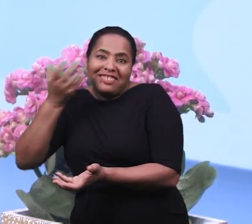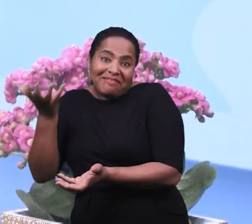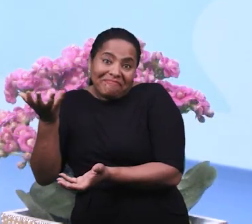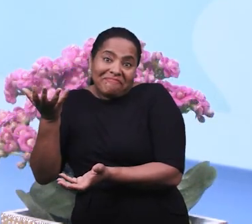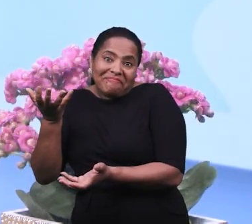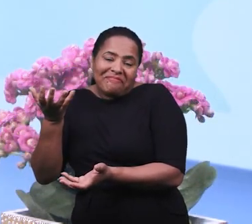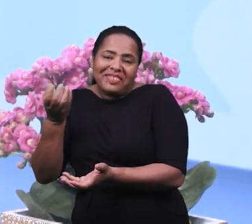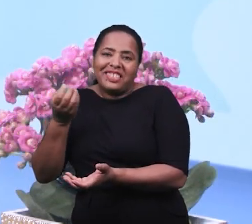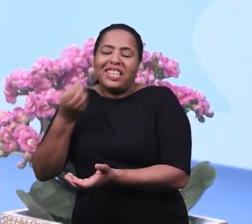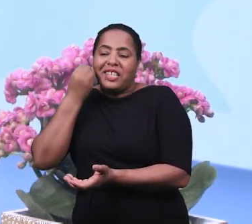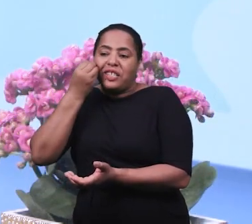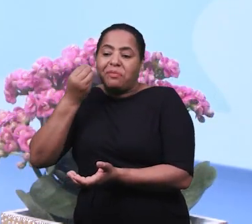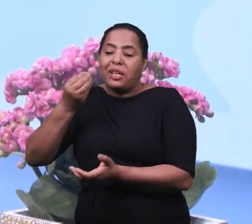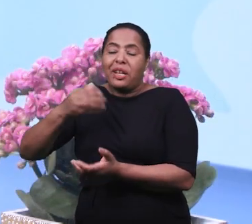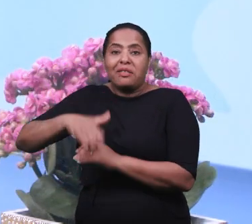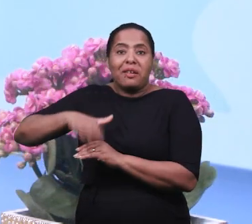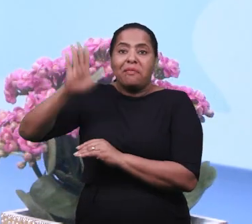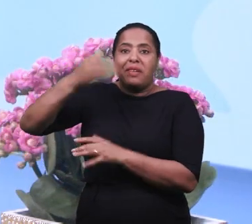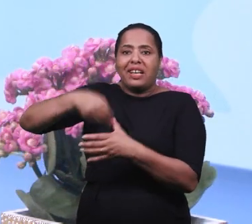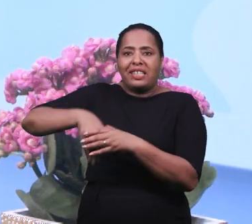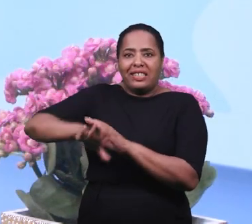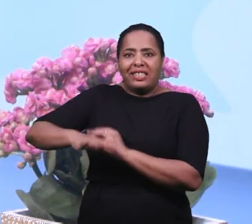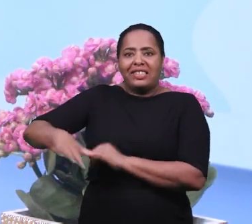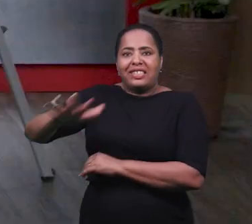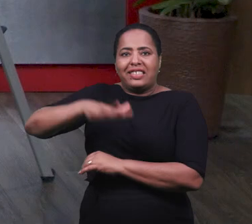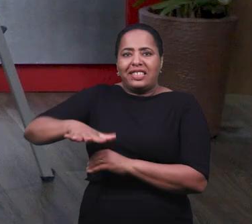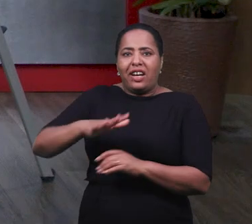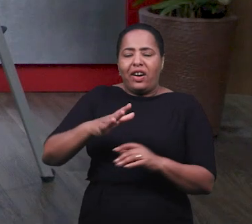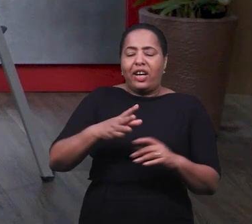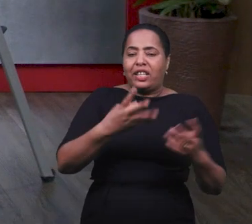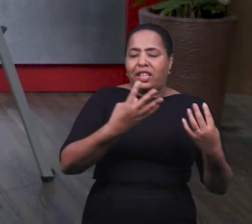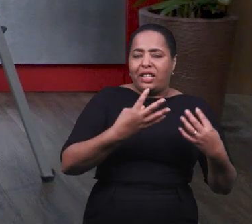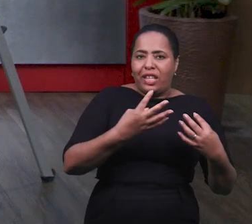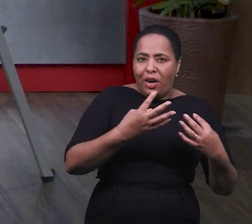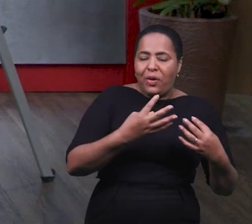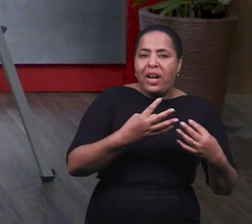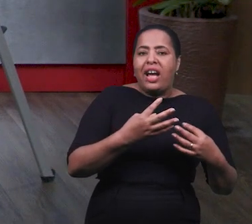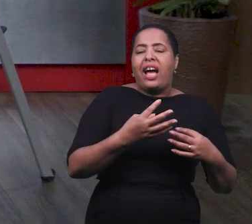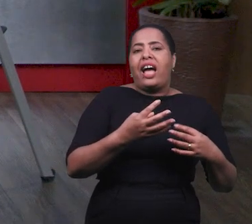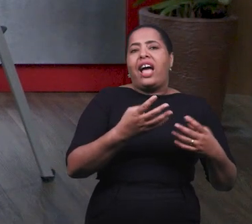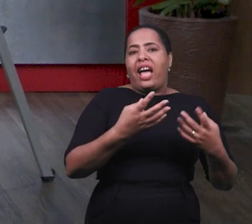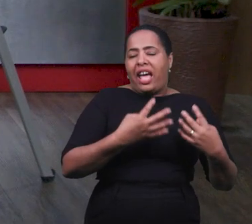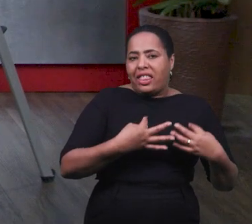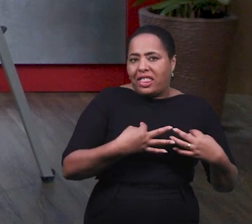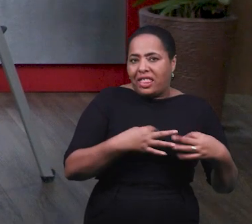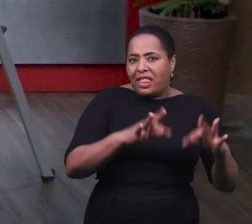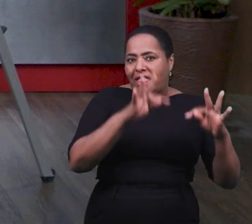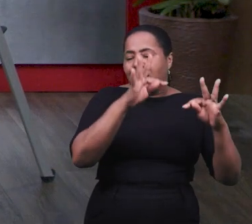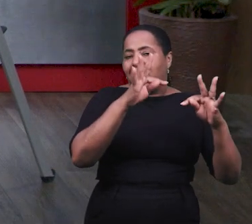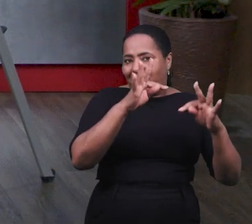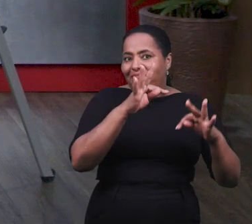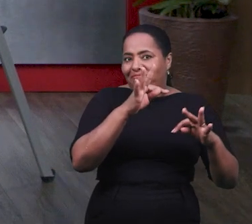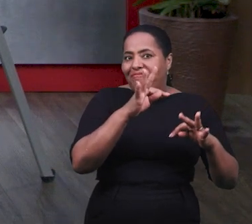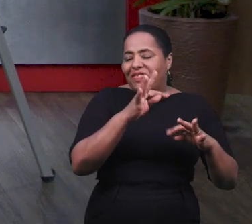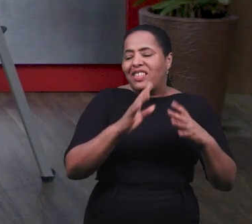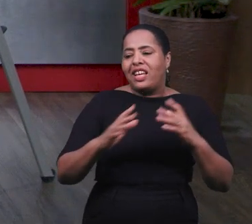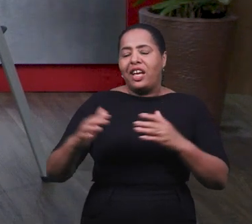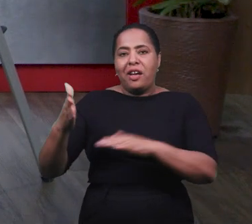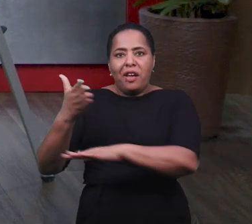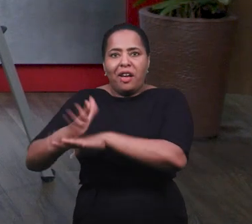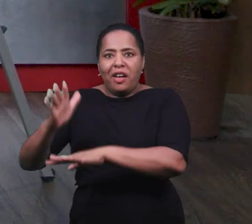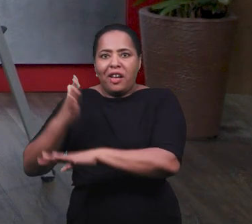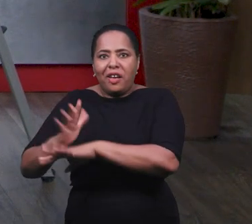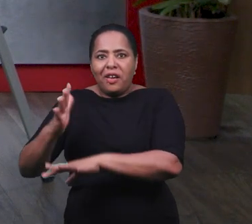mais conhecimento na área, né? Teoria e prática. Então, assim, agrega muito valor. E sem contar